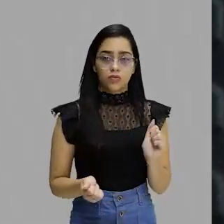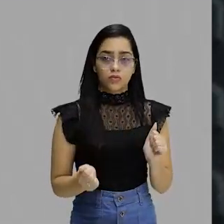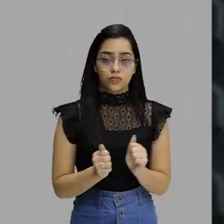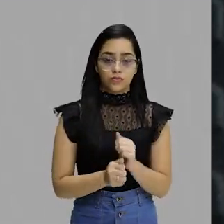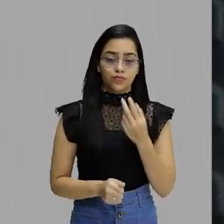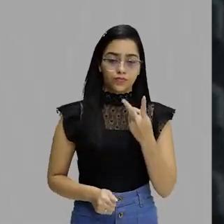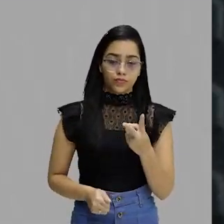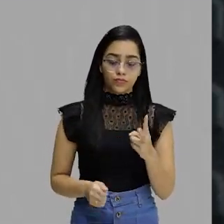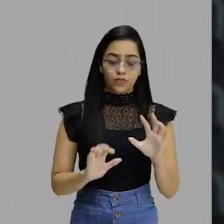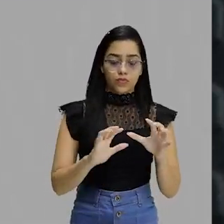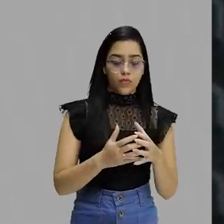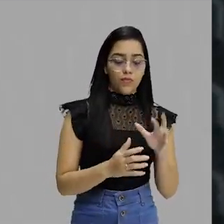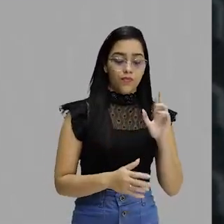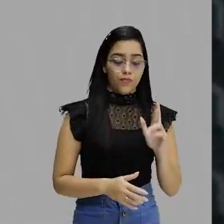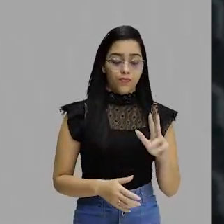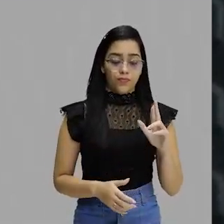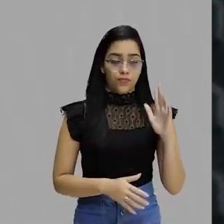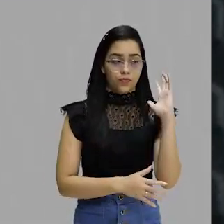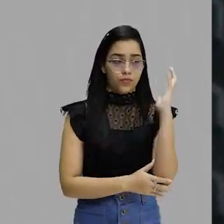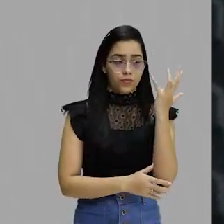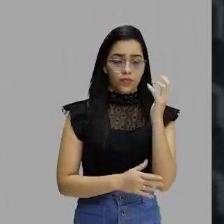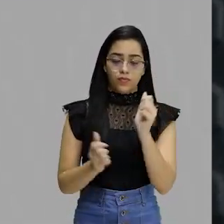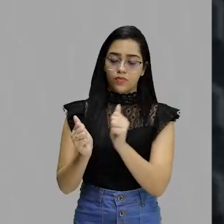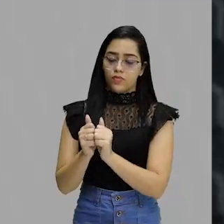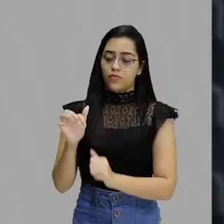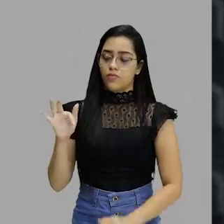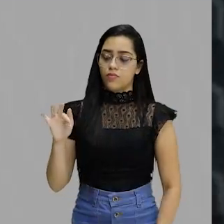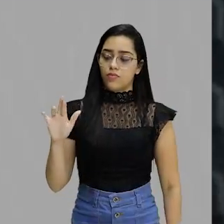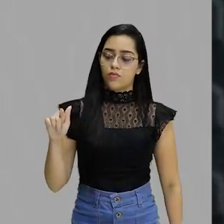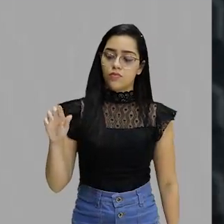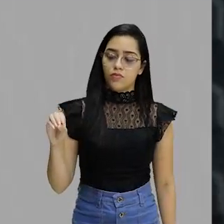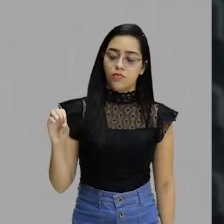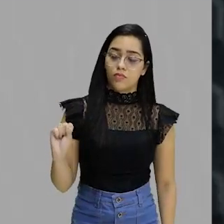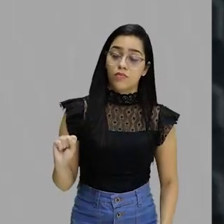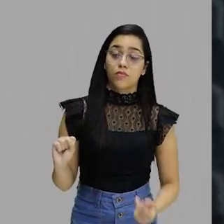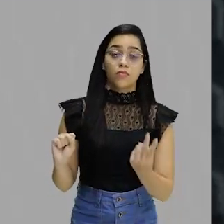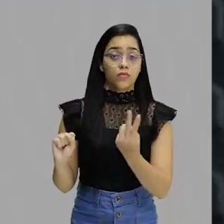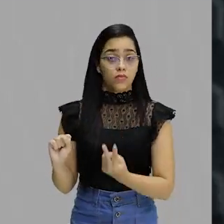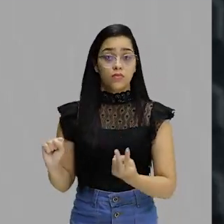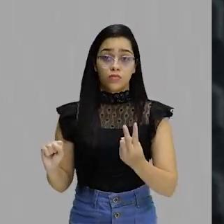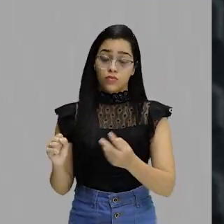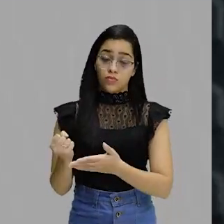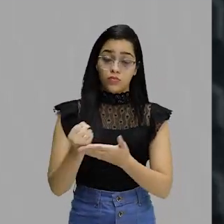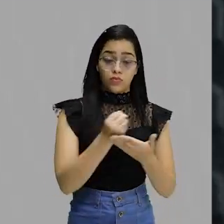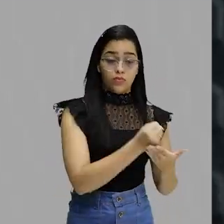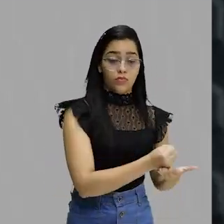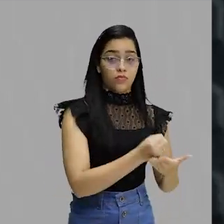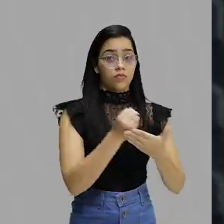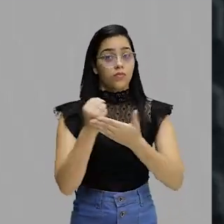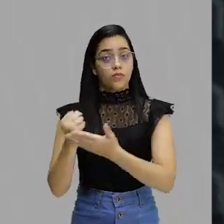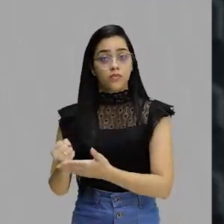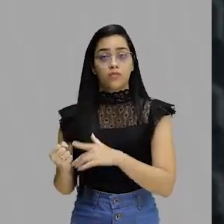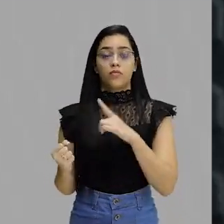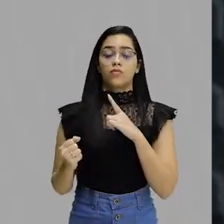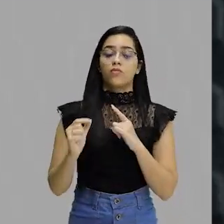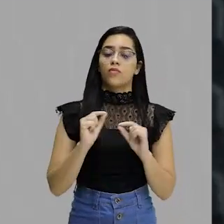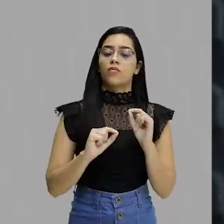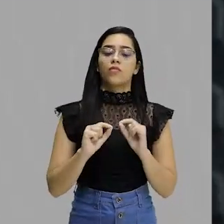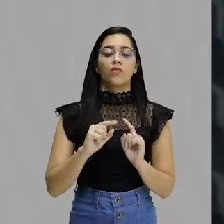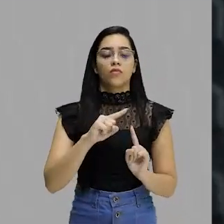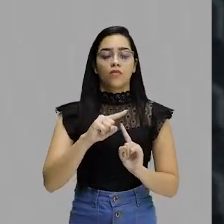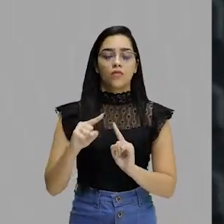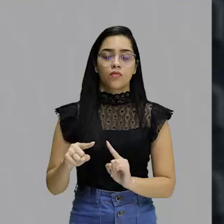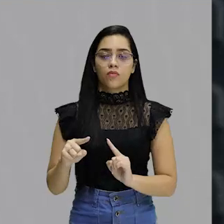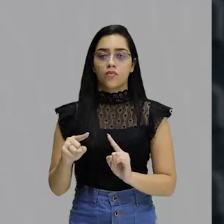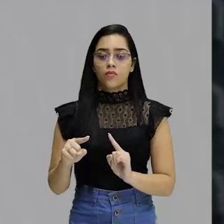duas espécies diferentes, né? A planta e o fungo, e os dois estão se ajudando. Então, nós temos aí um tipo